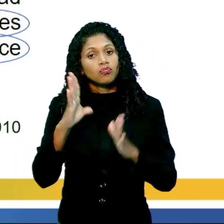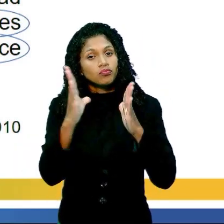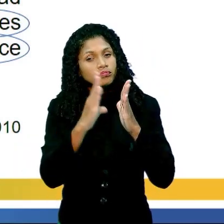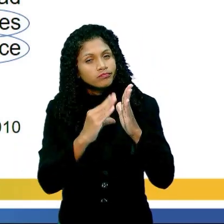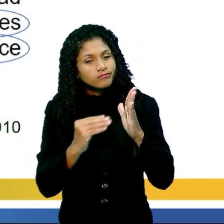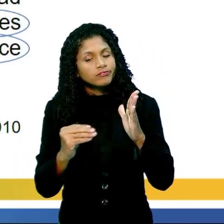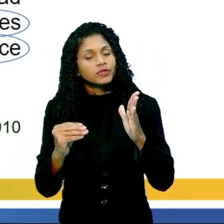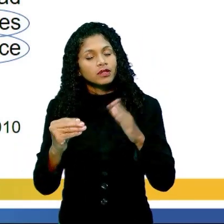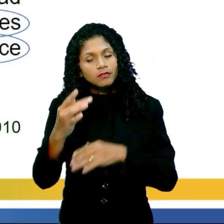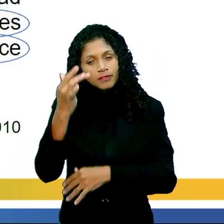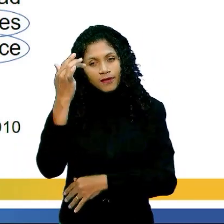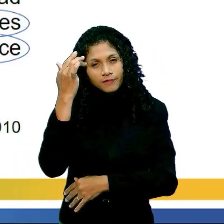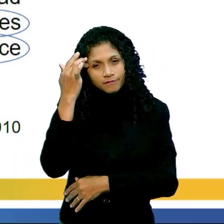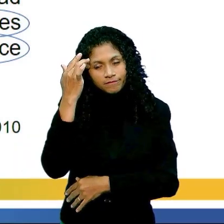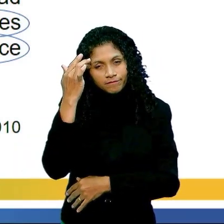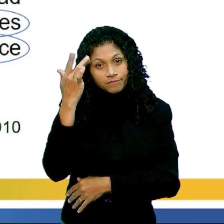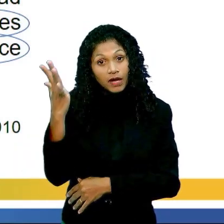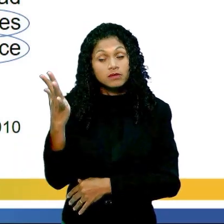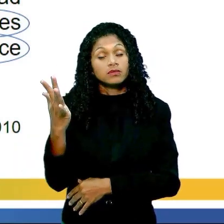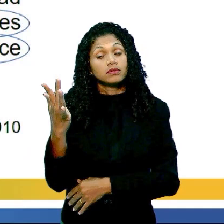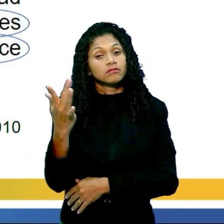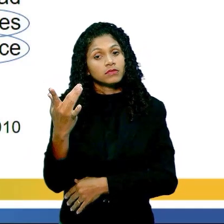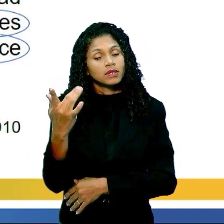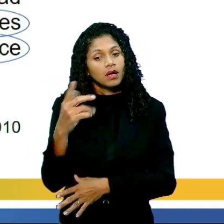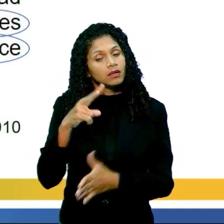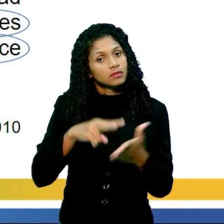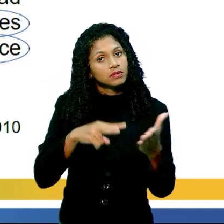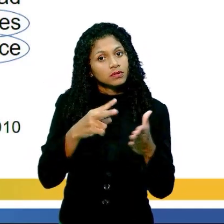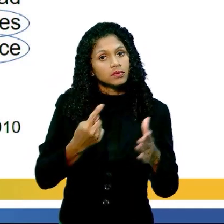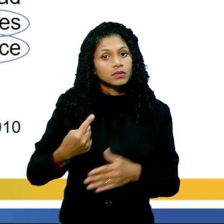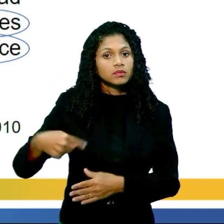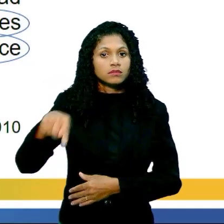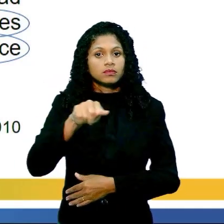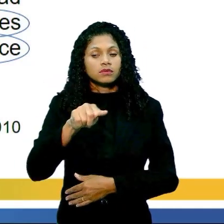ok? Então, observem essas palavras